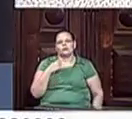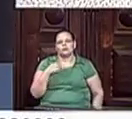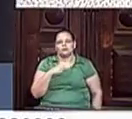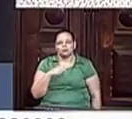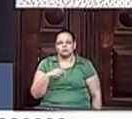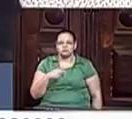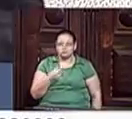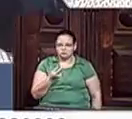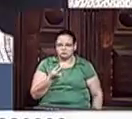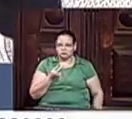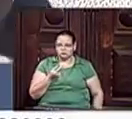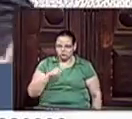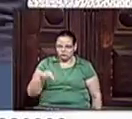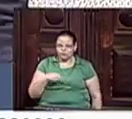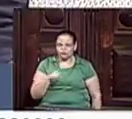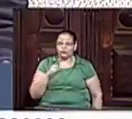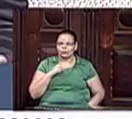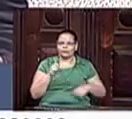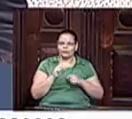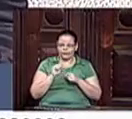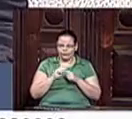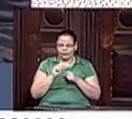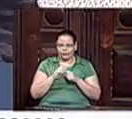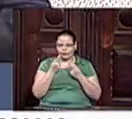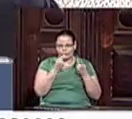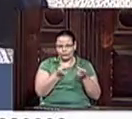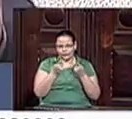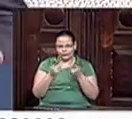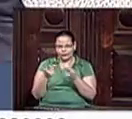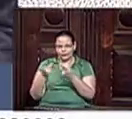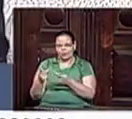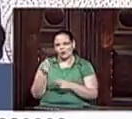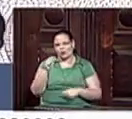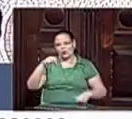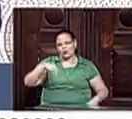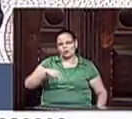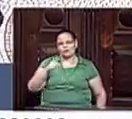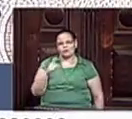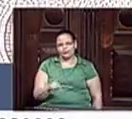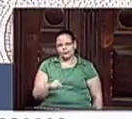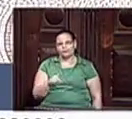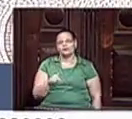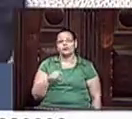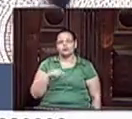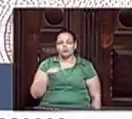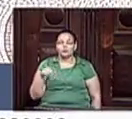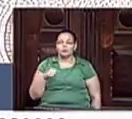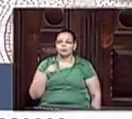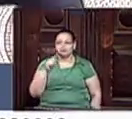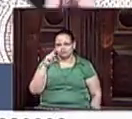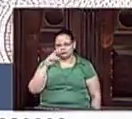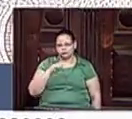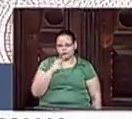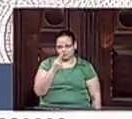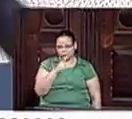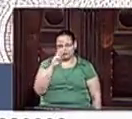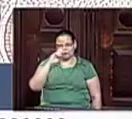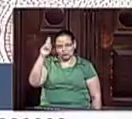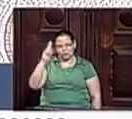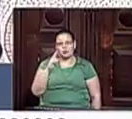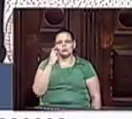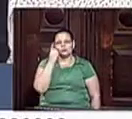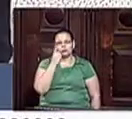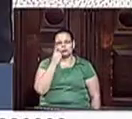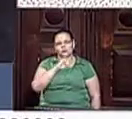servidores públicos. Já temos feito visitas à ANP, uma delegação parlamentar coordenada por Vossa Excelência, deputado André Ciliano, deputado Jânio Mendes,